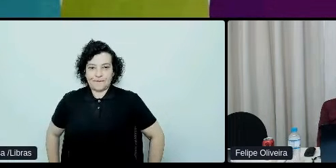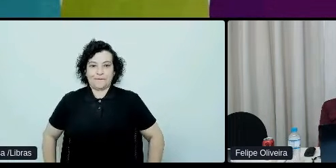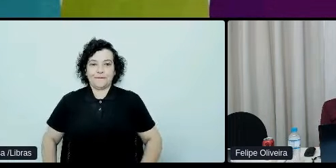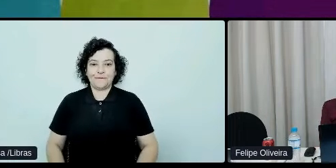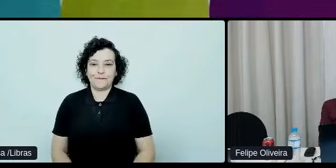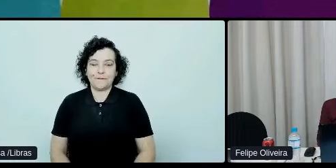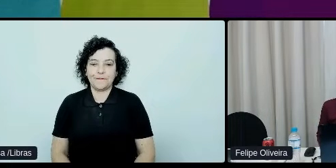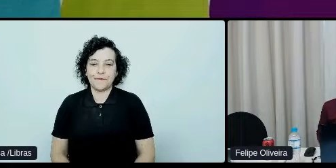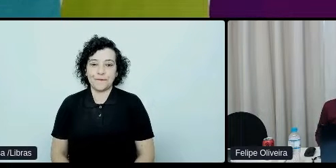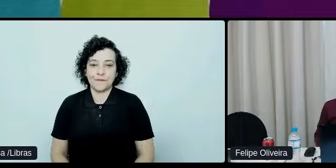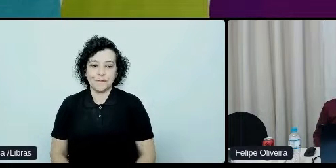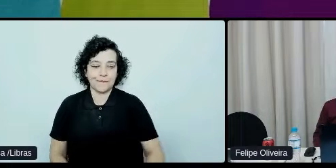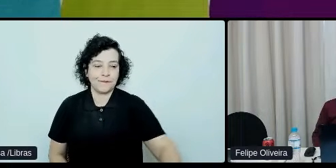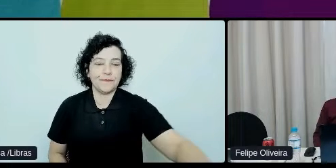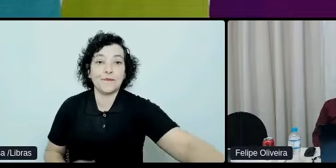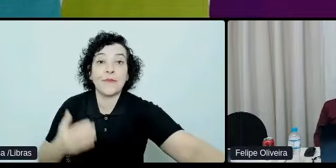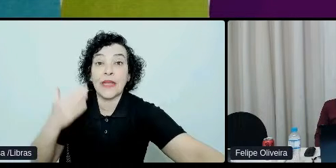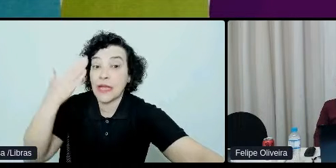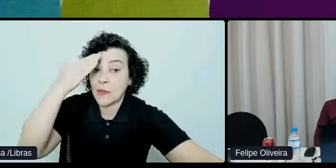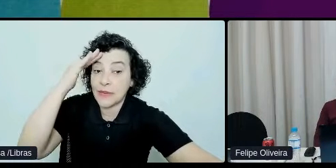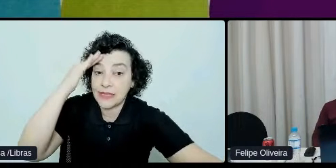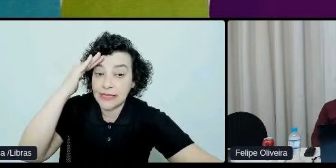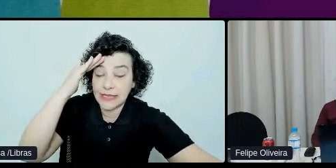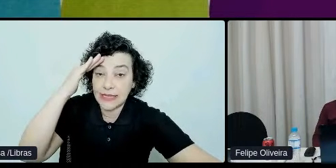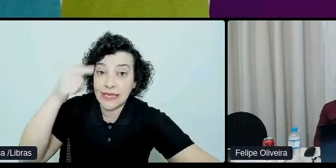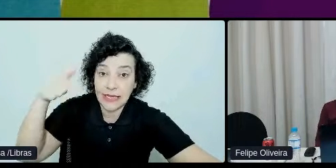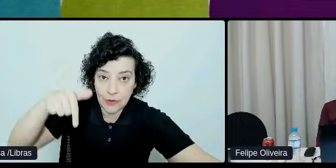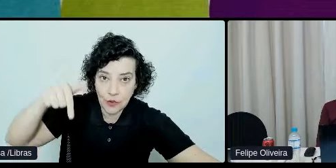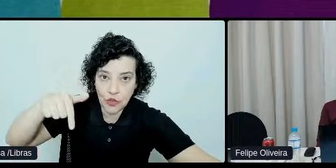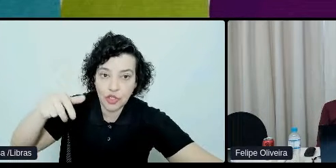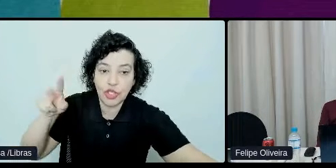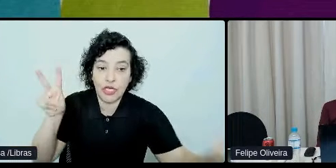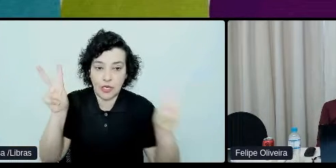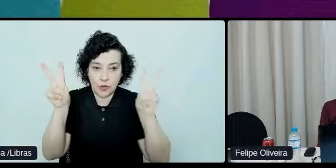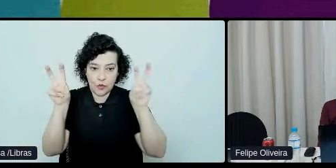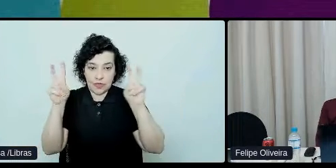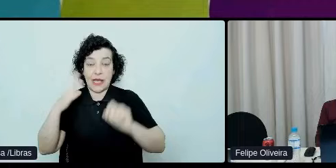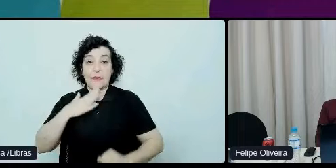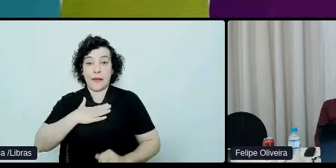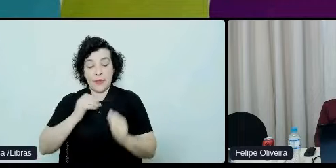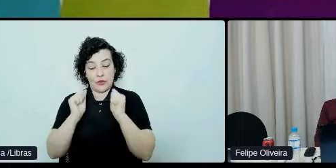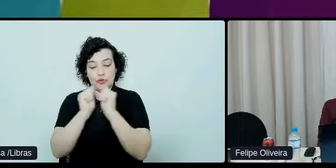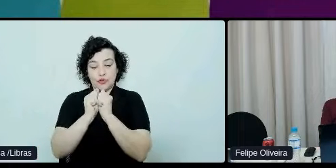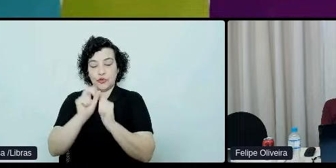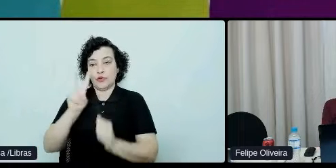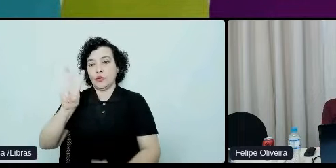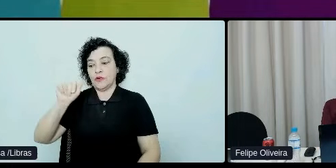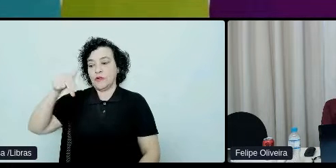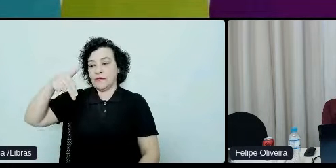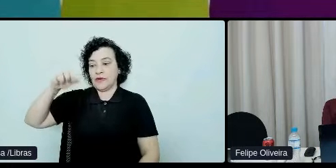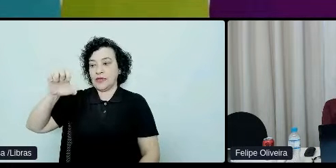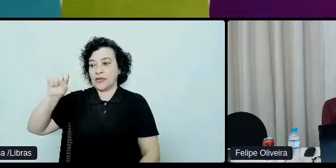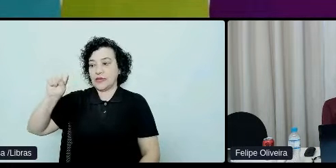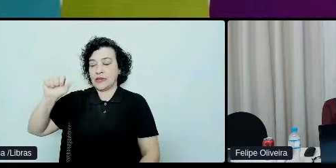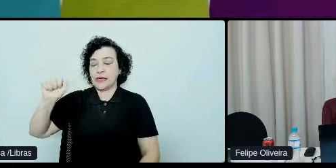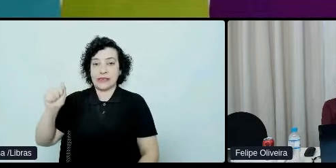Pessoal, só para vocês entenderem, o nosso tema aqui hoje, o meu e da Vanessa, vai ser sobre autismo, que é como